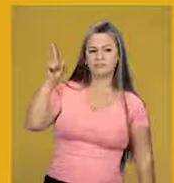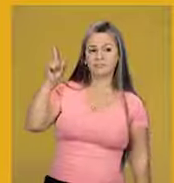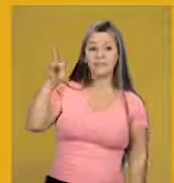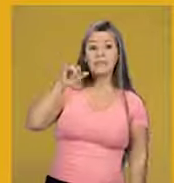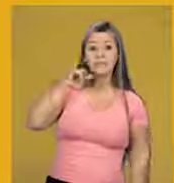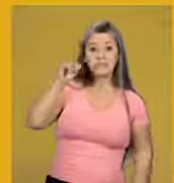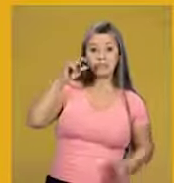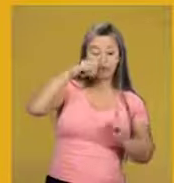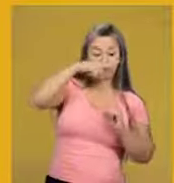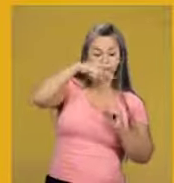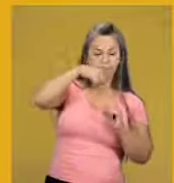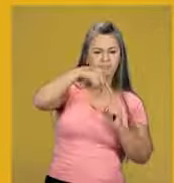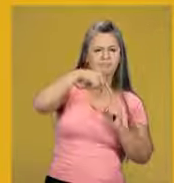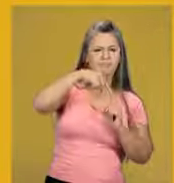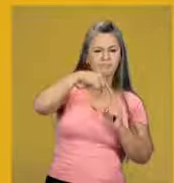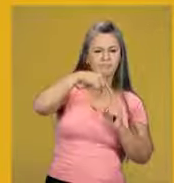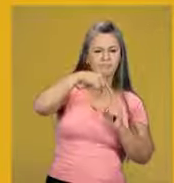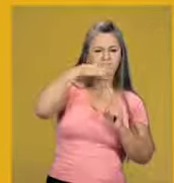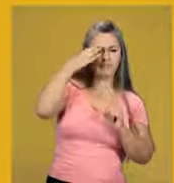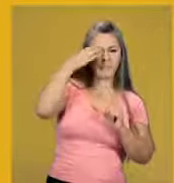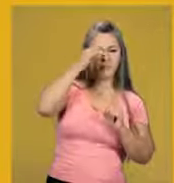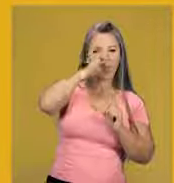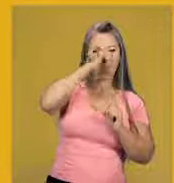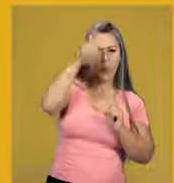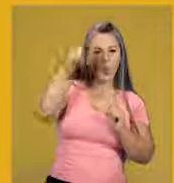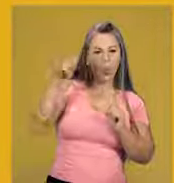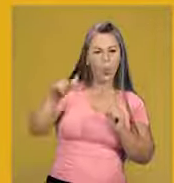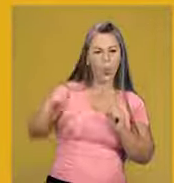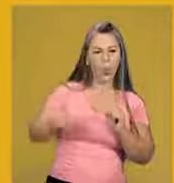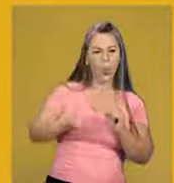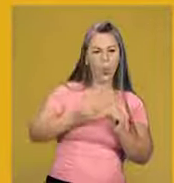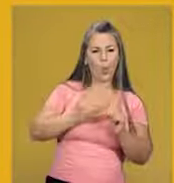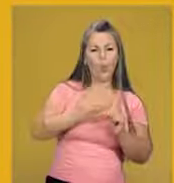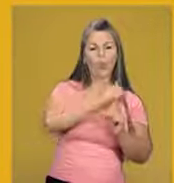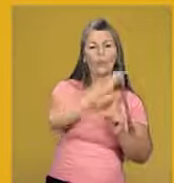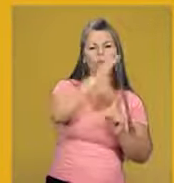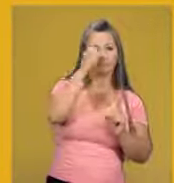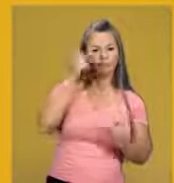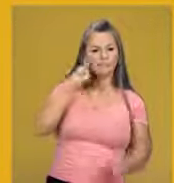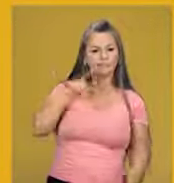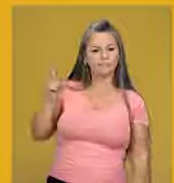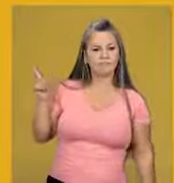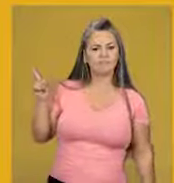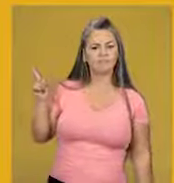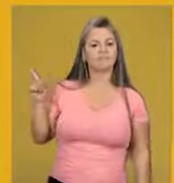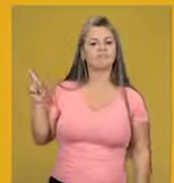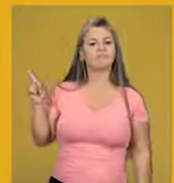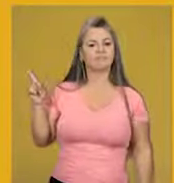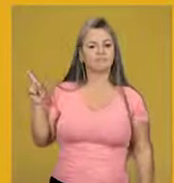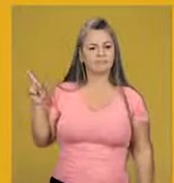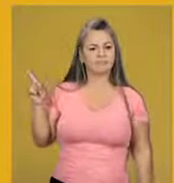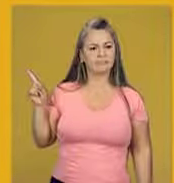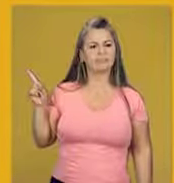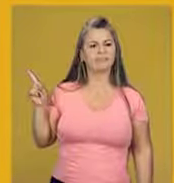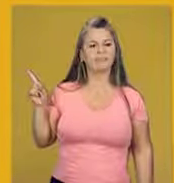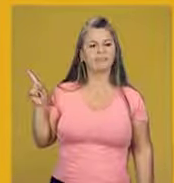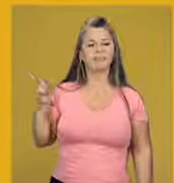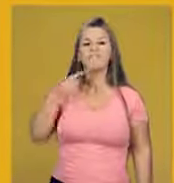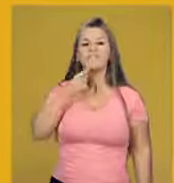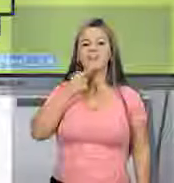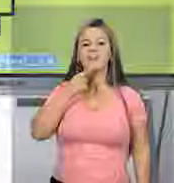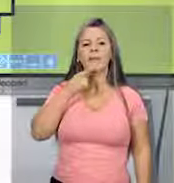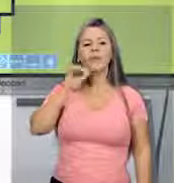Fechando essa chave, nós vamos observar uma corrente elétrica percorrendo por esse circuito. Esta